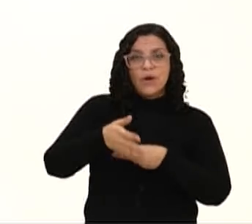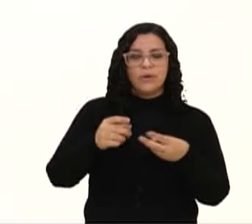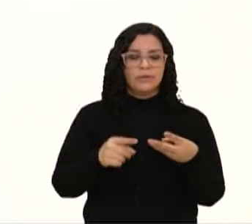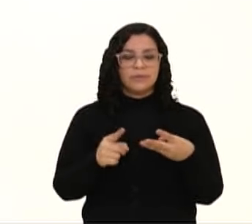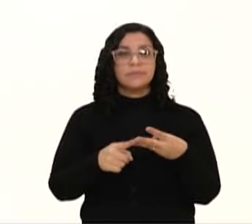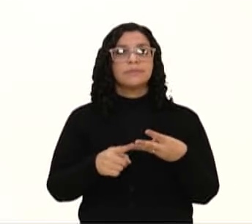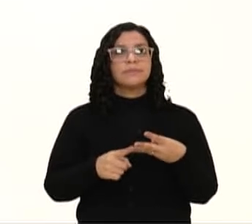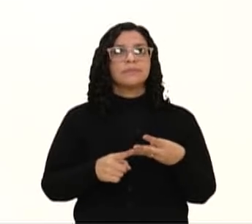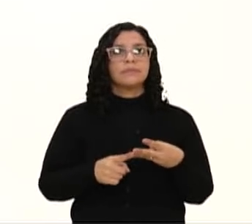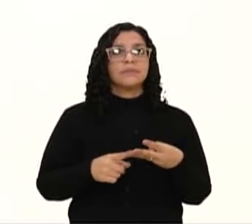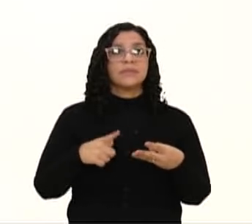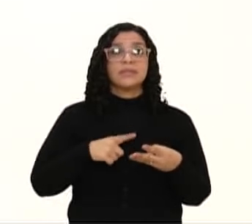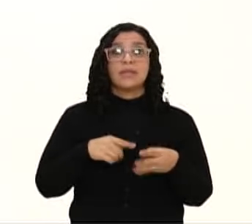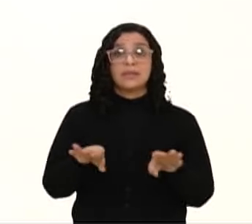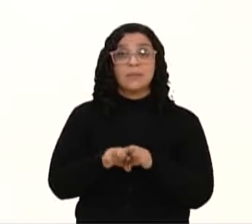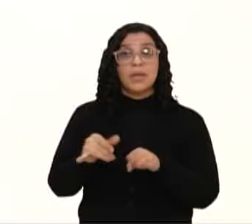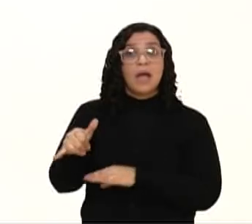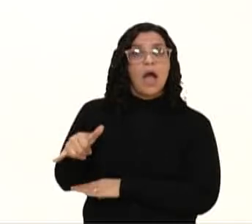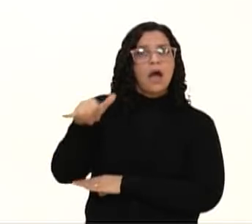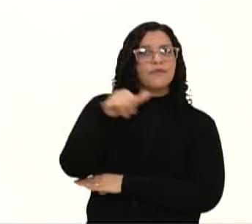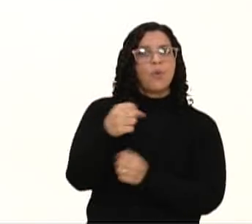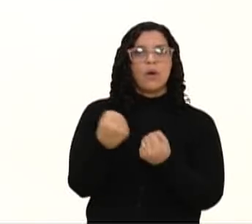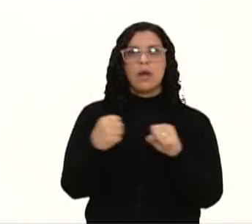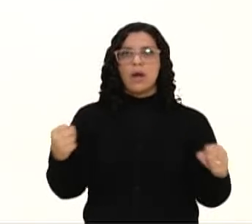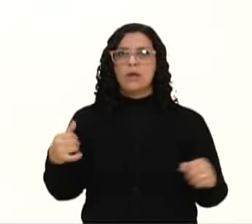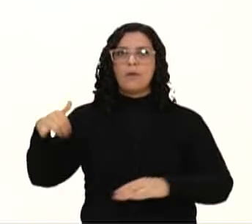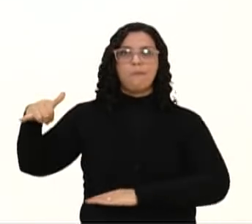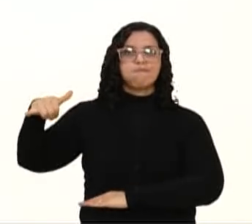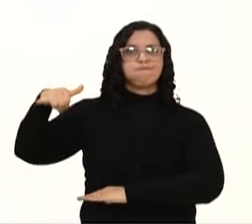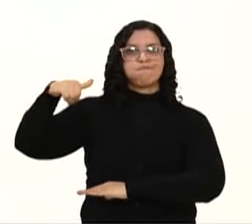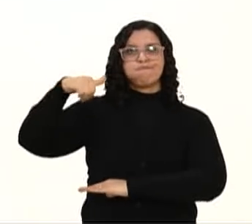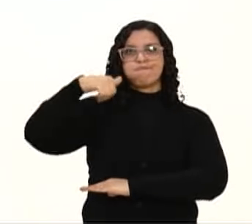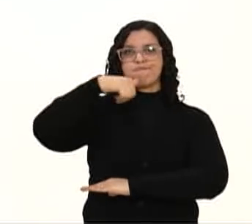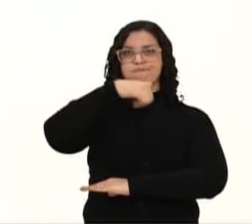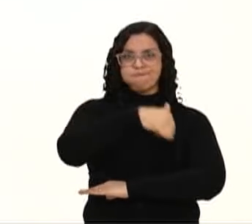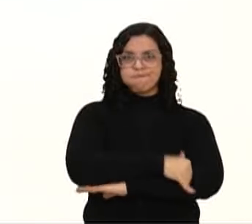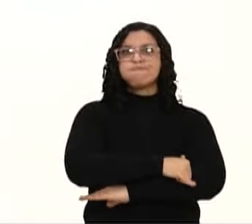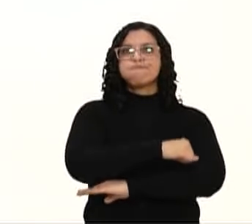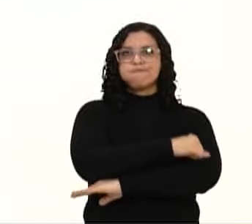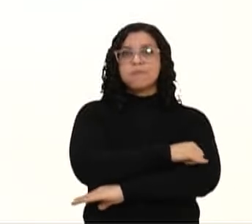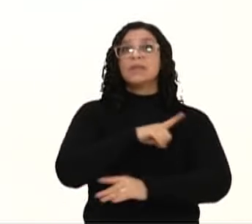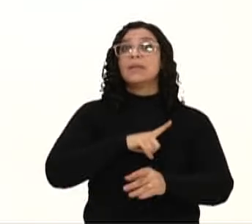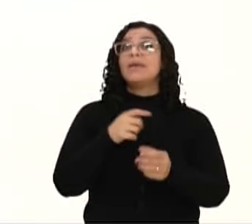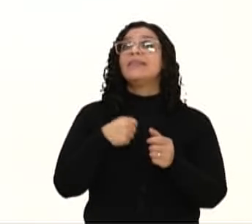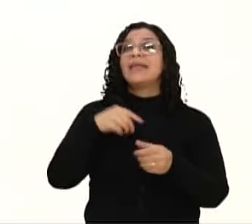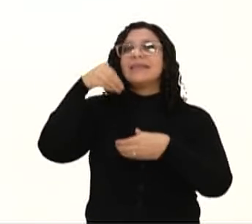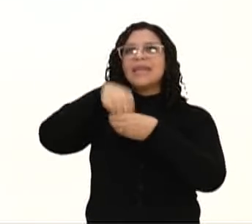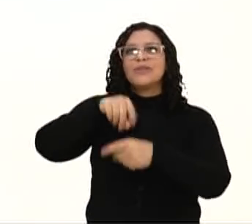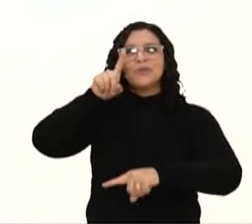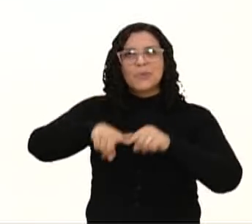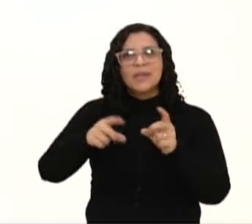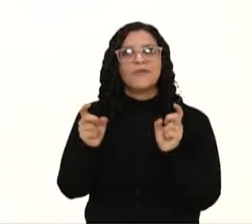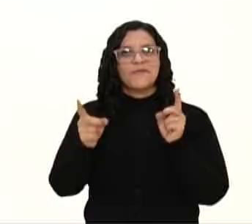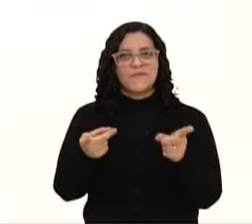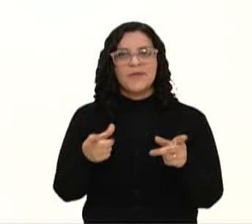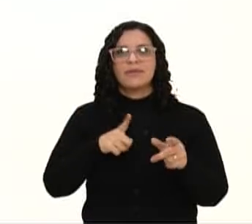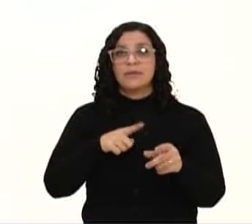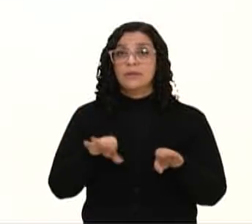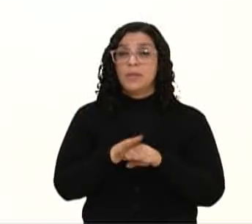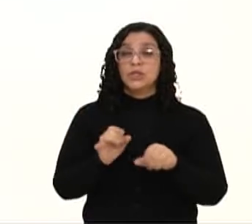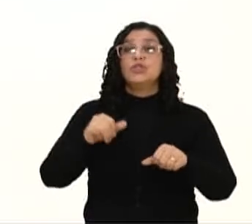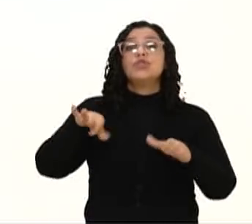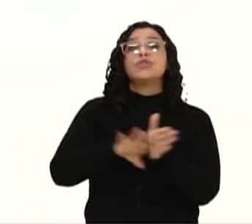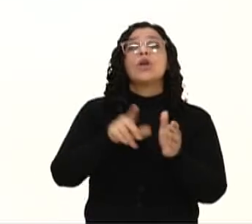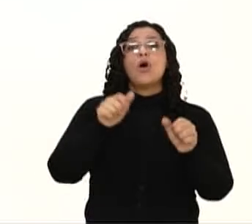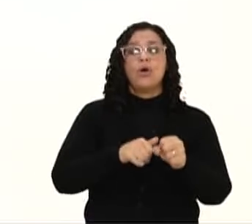que recebem aviões de grande porte, então os aviões que transportam cargas, né, produtos, chegam nesses